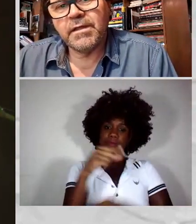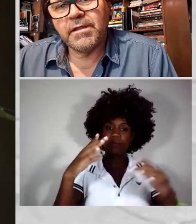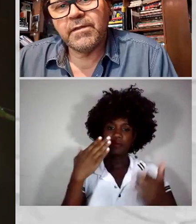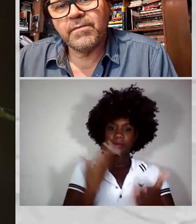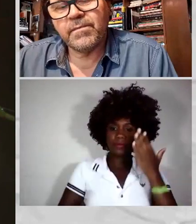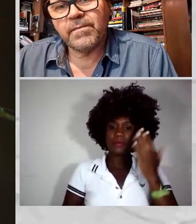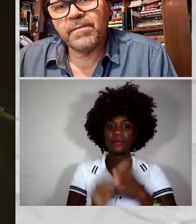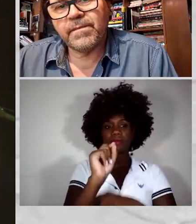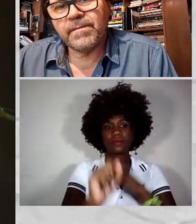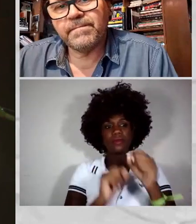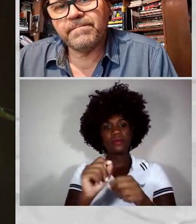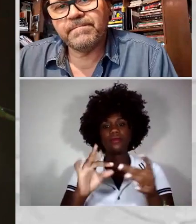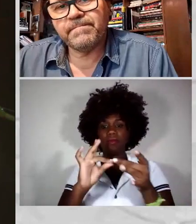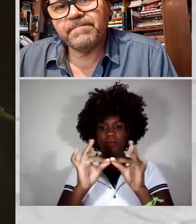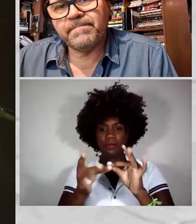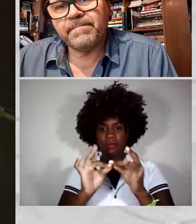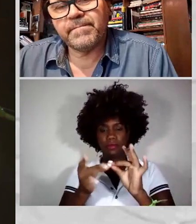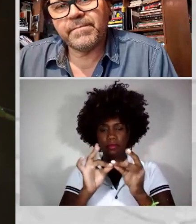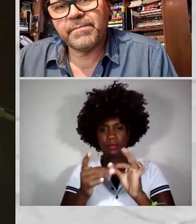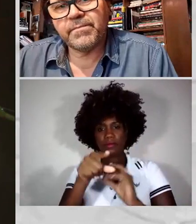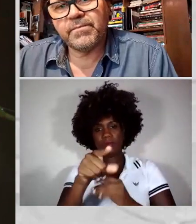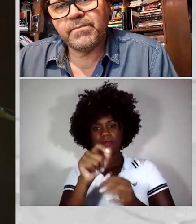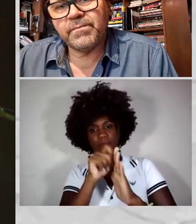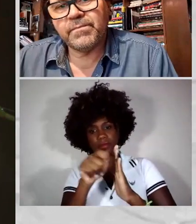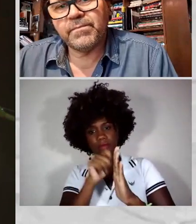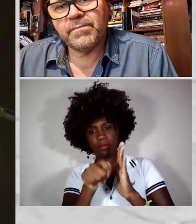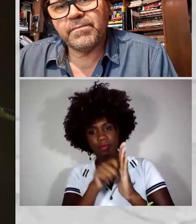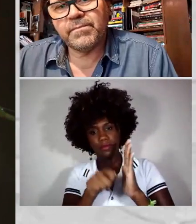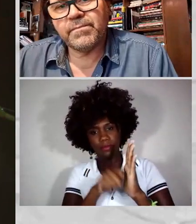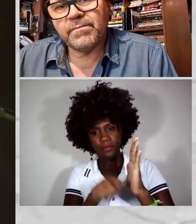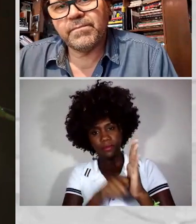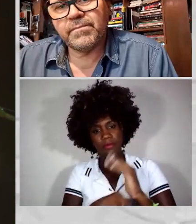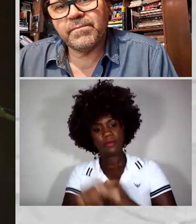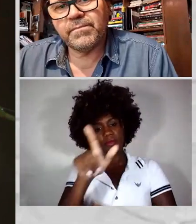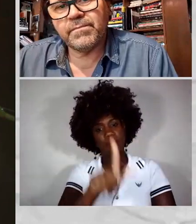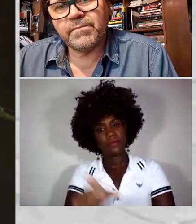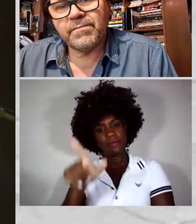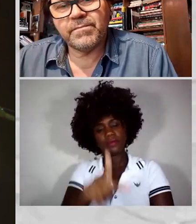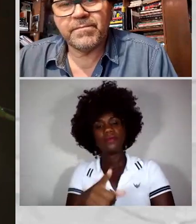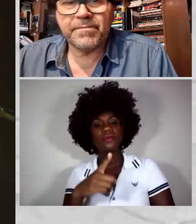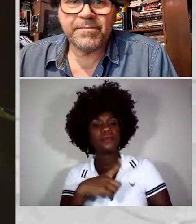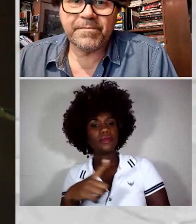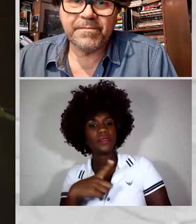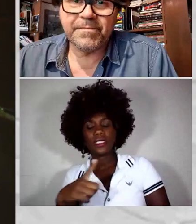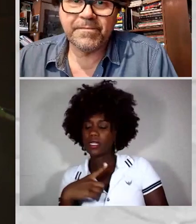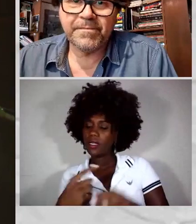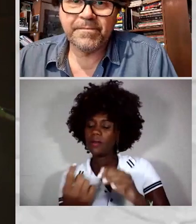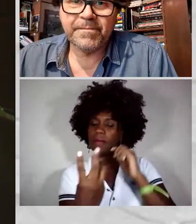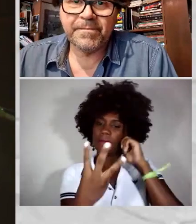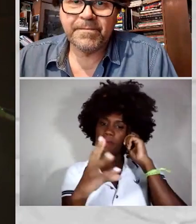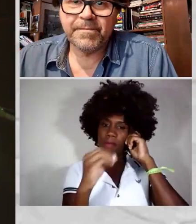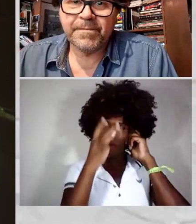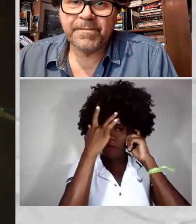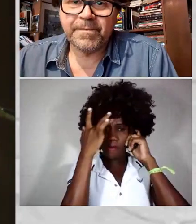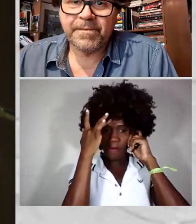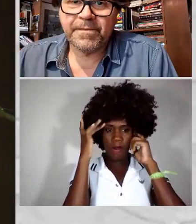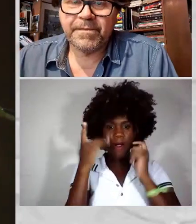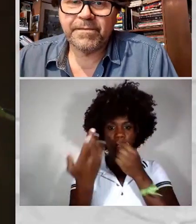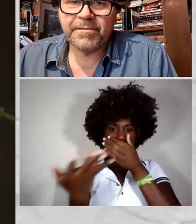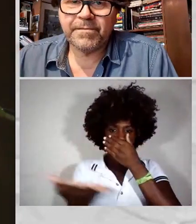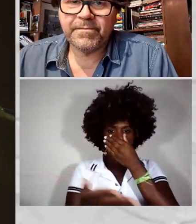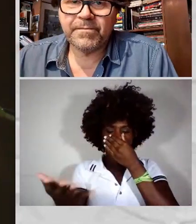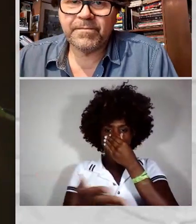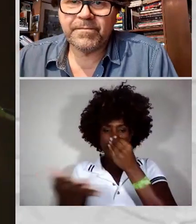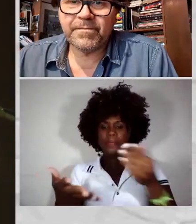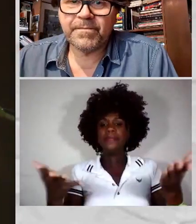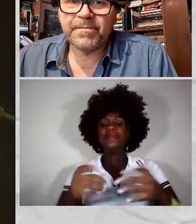por exemplo, uma oficina de escrita literária, você teria ali um público de 30 pessoas, mas você pode fazer agora para um público